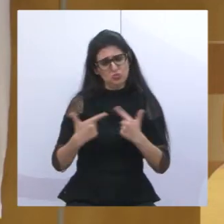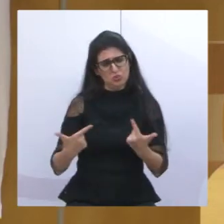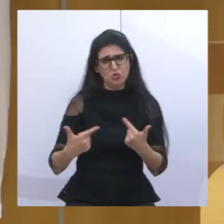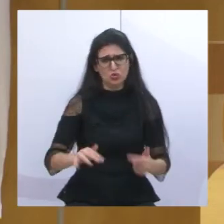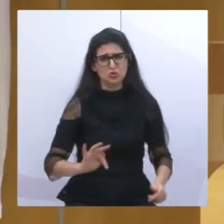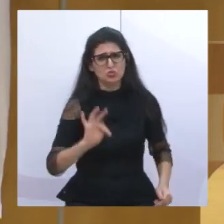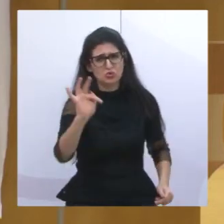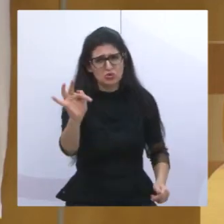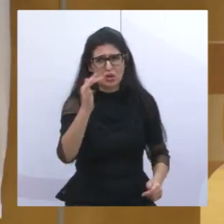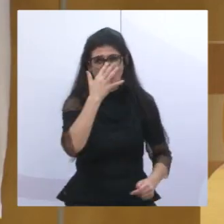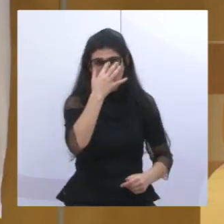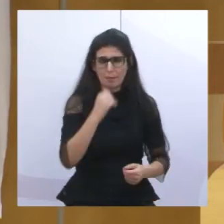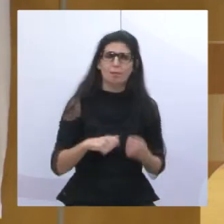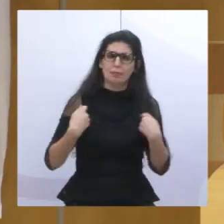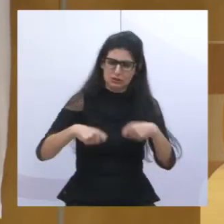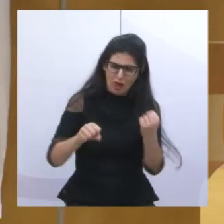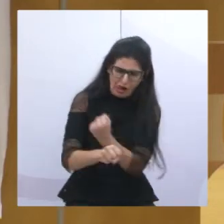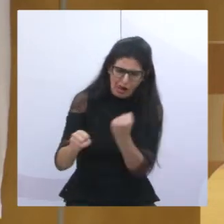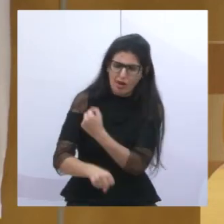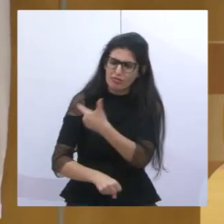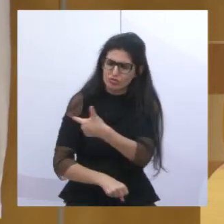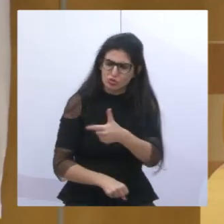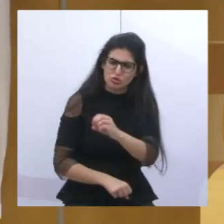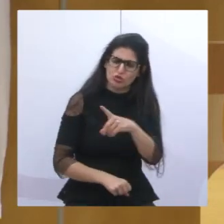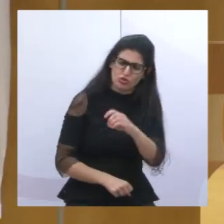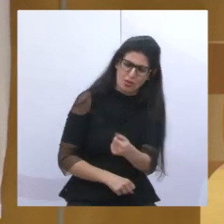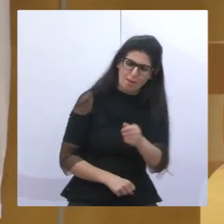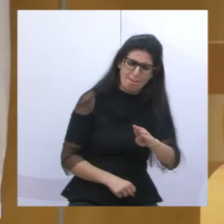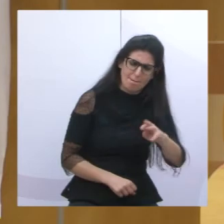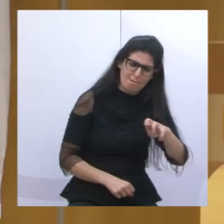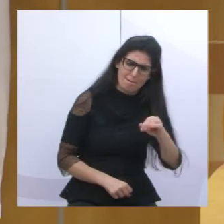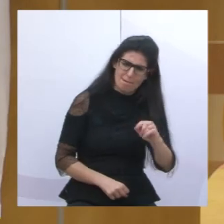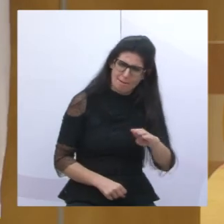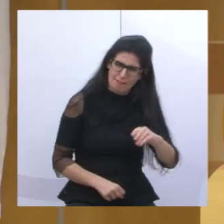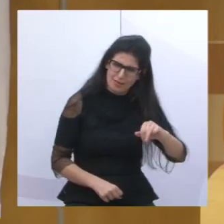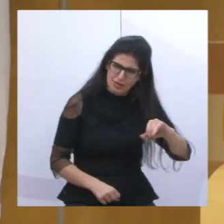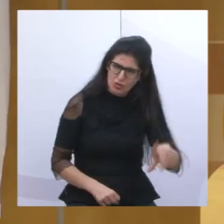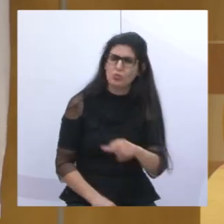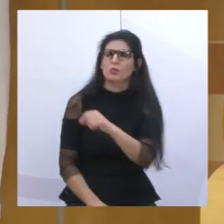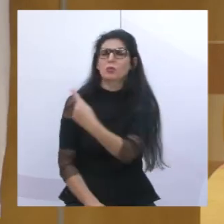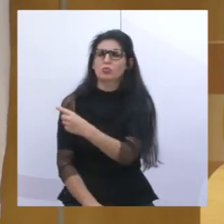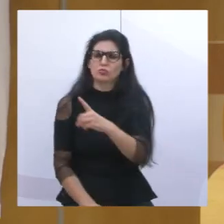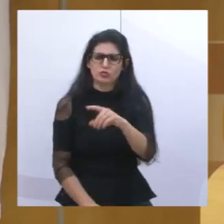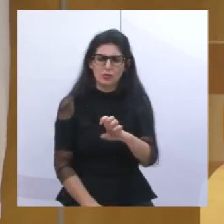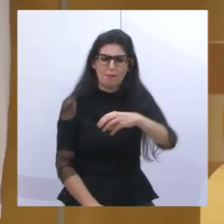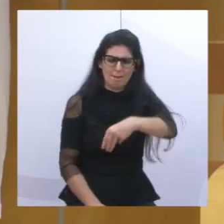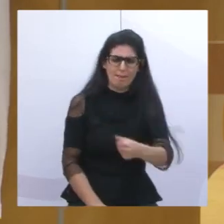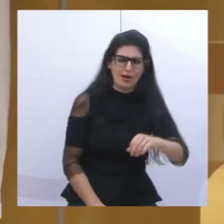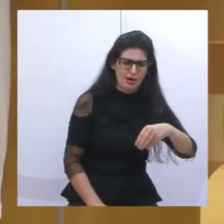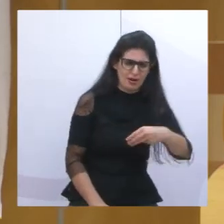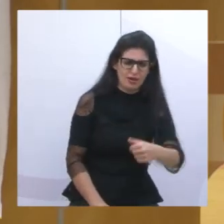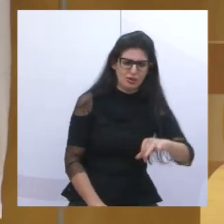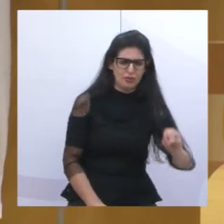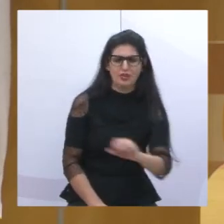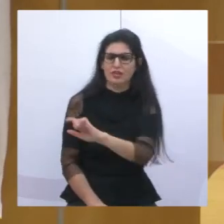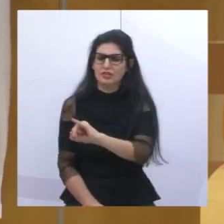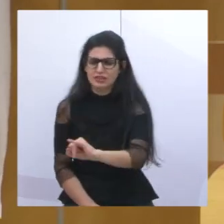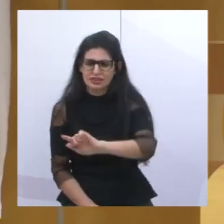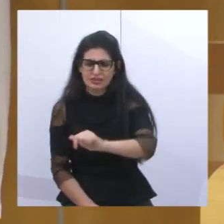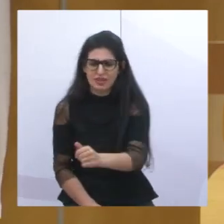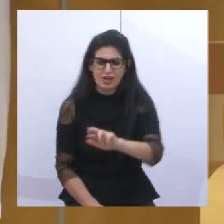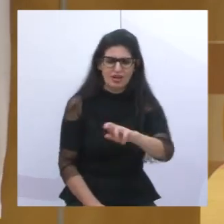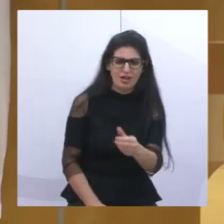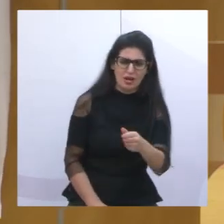em infraestrutura, como no 22 de abril, 1º de maio, lá no Igarapés, no próprio Panorama, Jardim